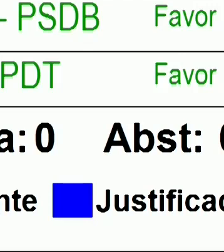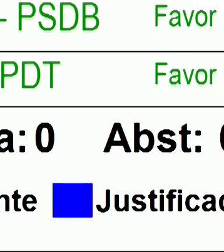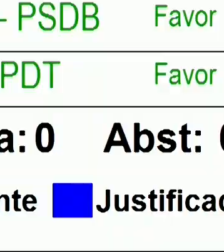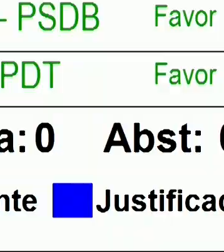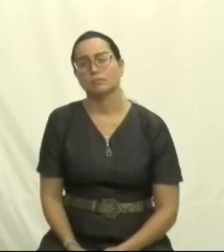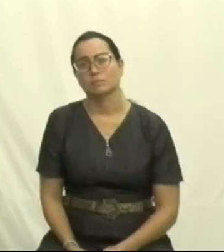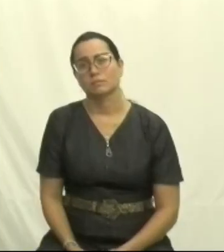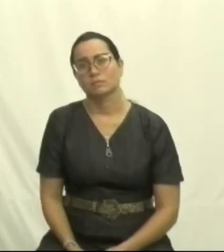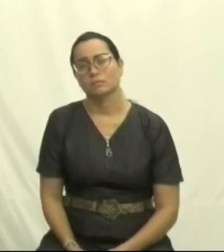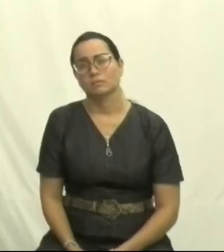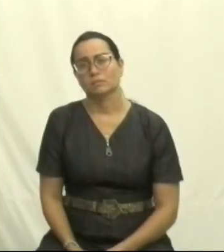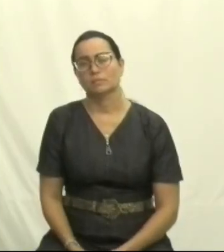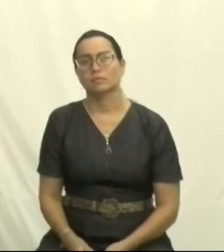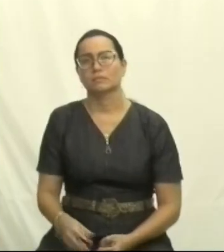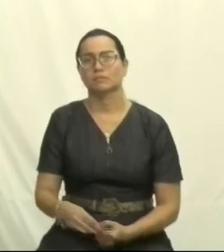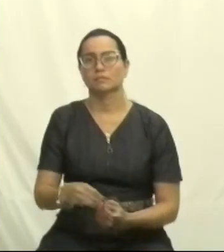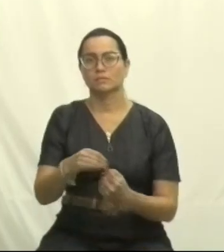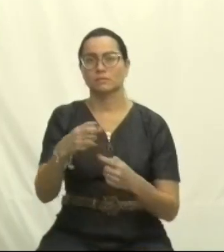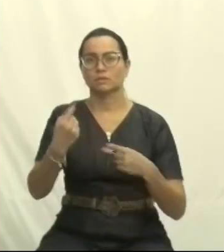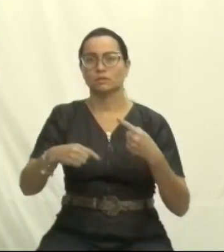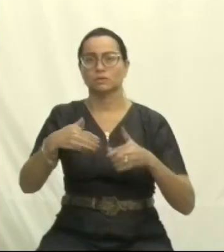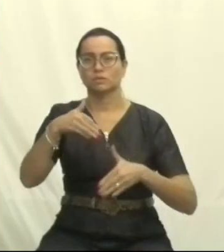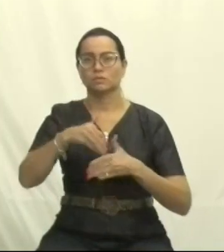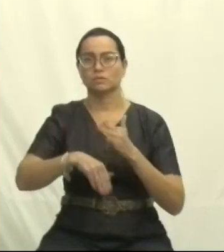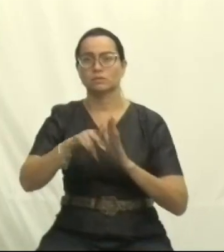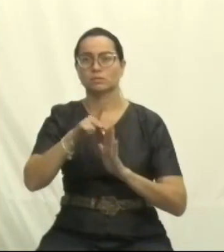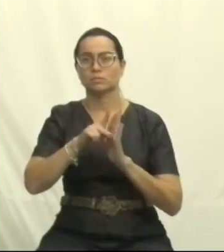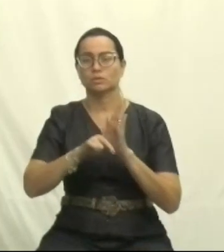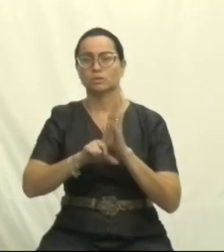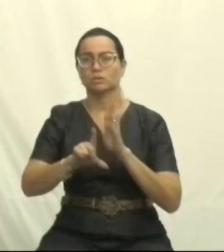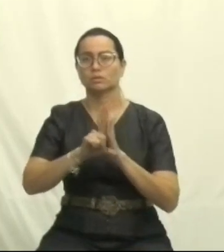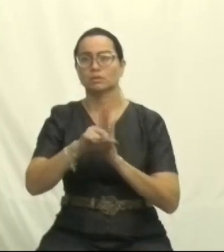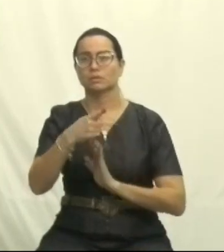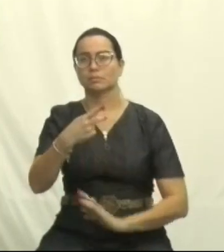Em única discussão e votação, o projeto de lei número